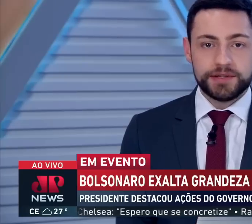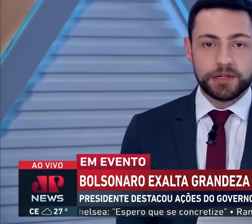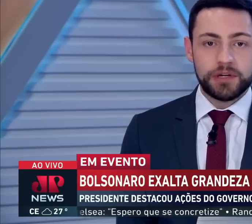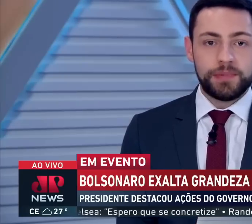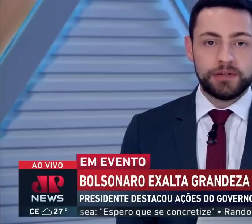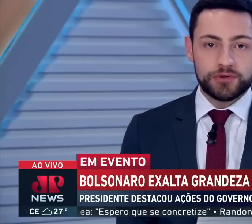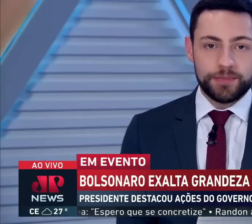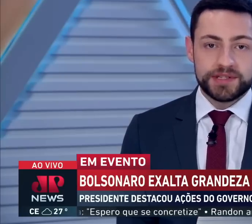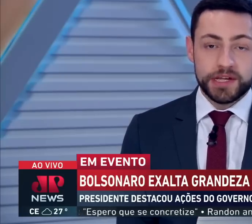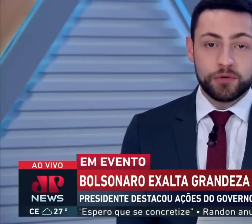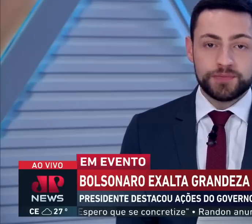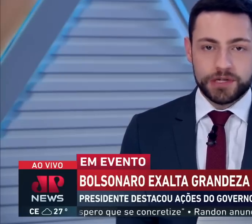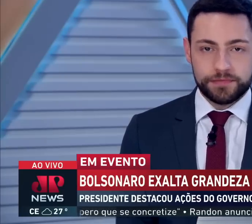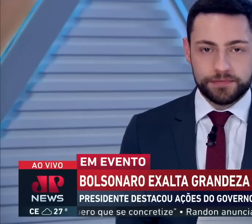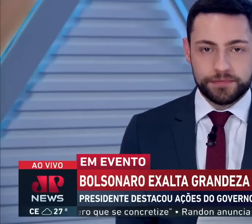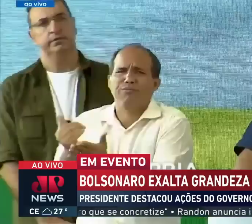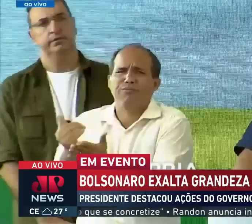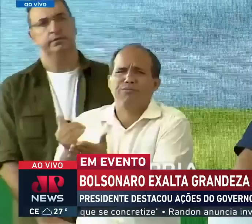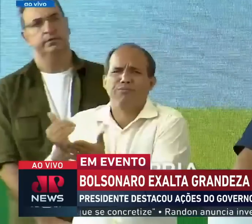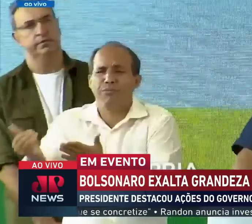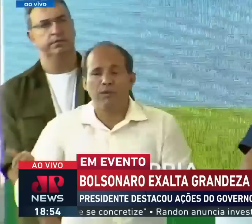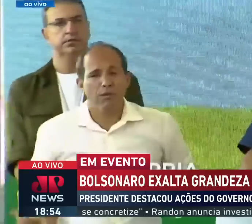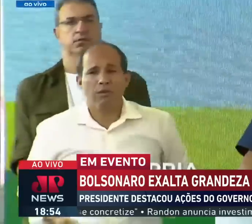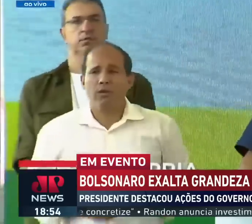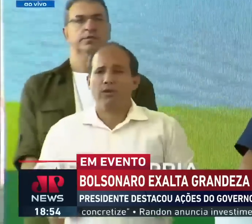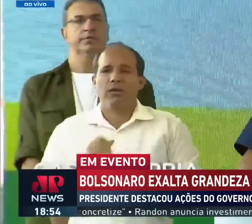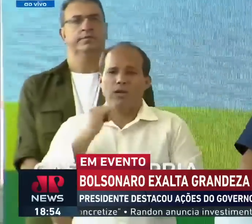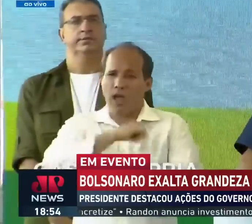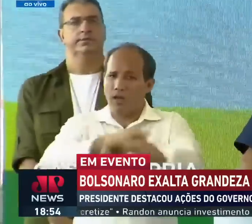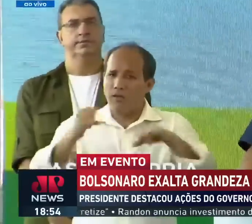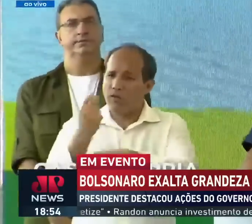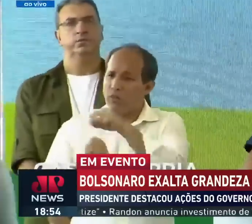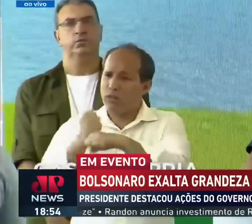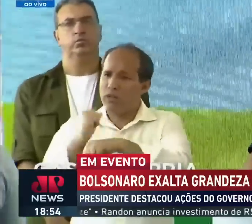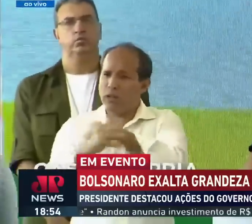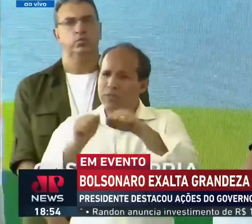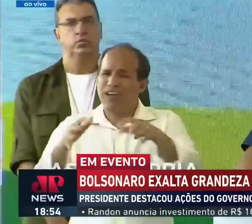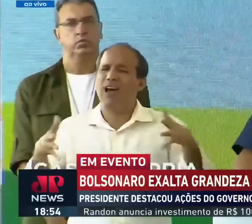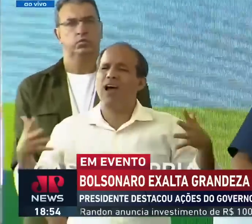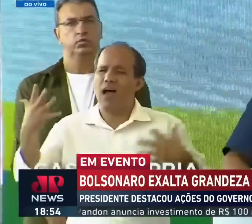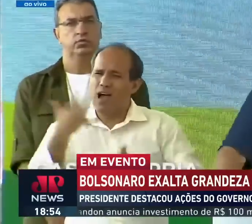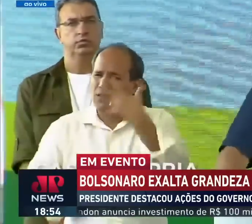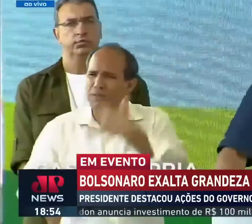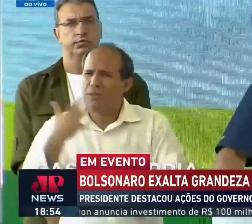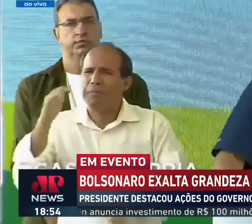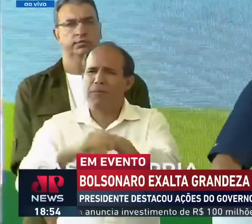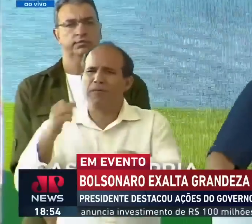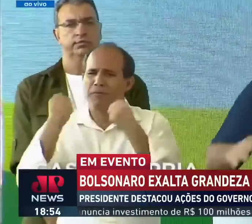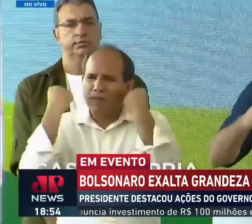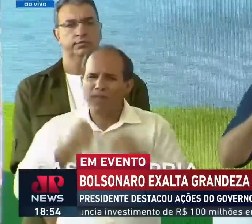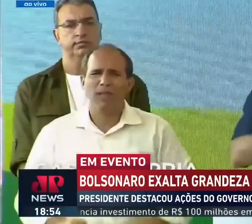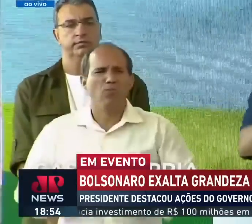segundo ele realizando ampliando as obras sem corrupção há dois anos de pandemia atrapalhar e muito a todos